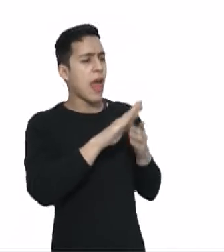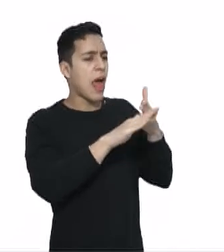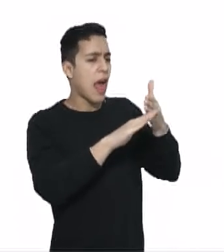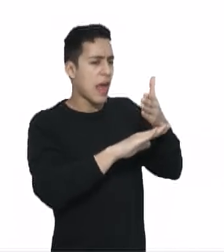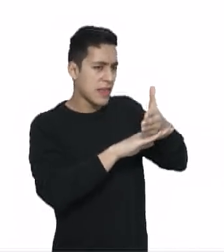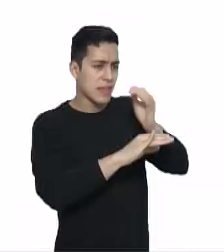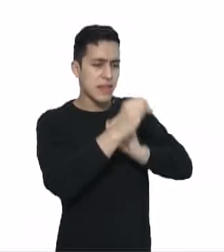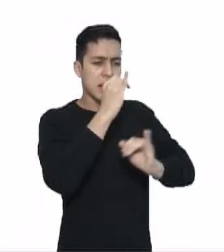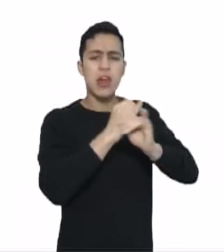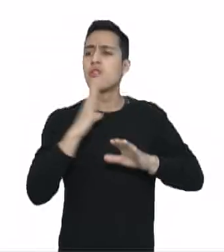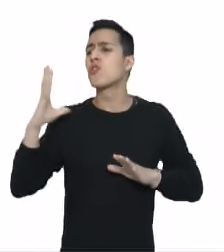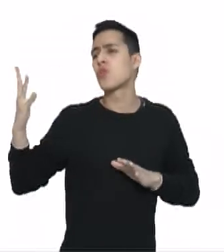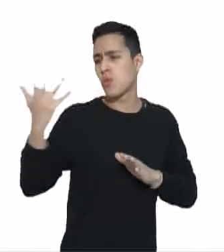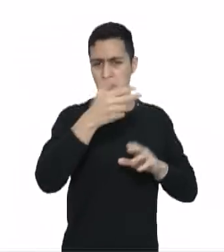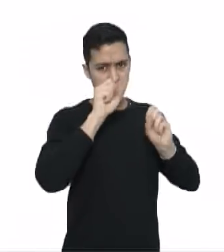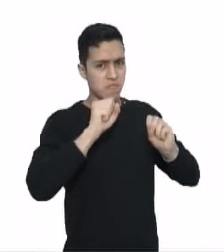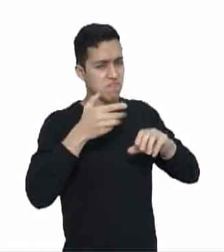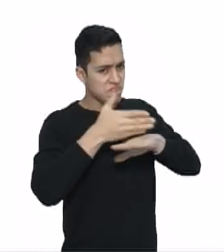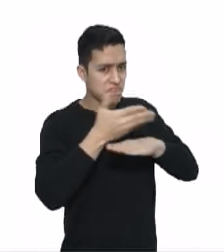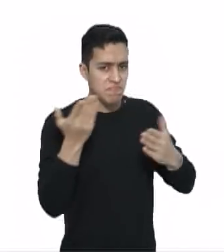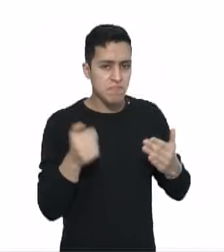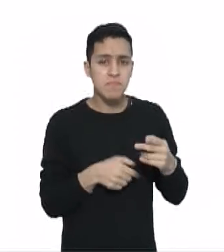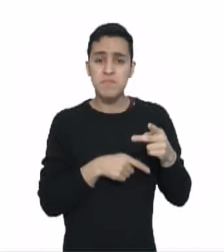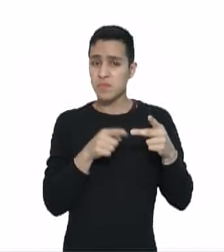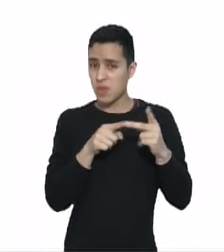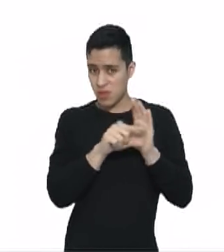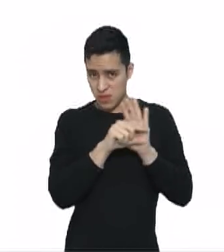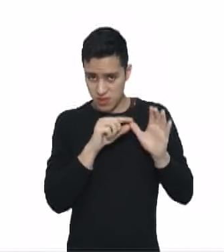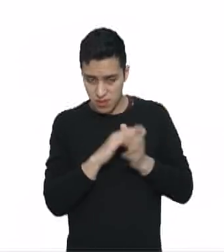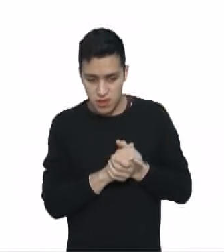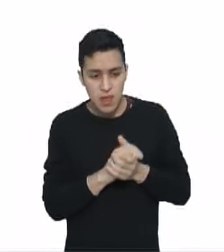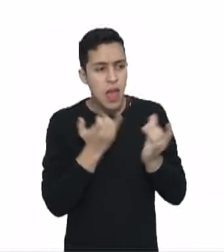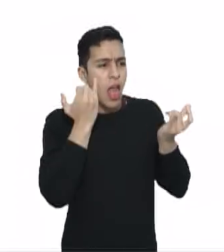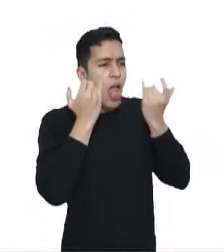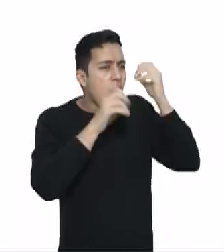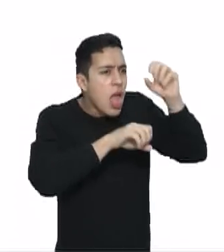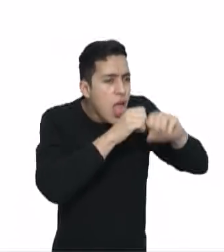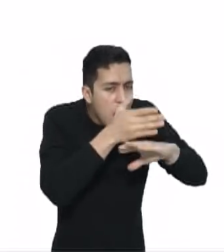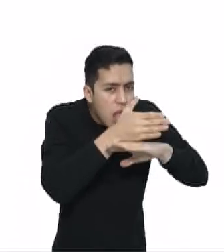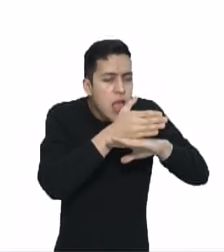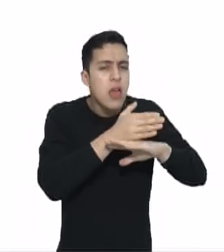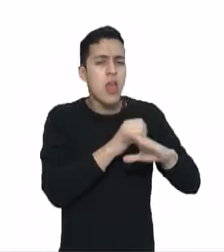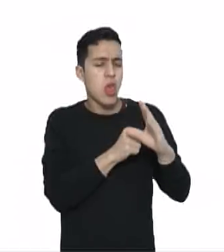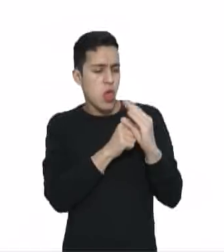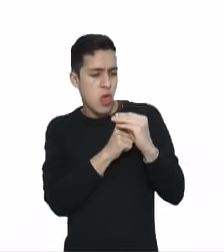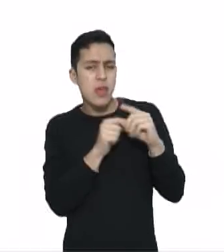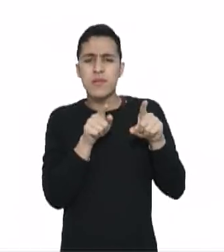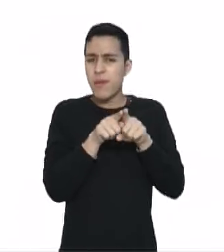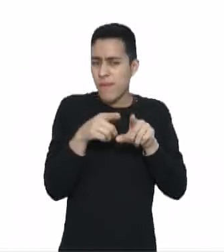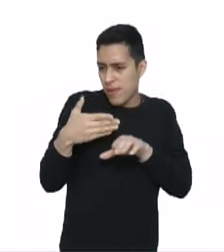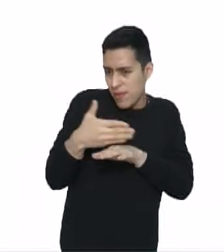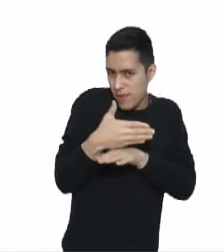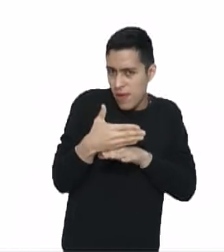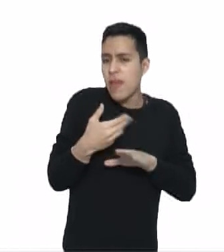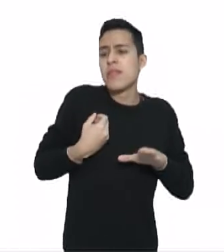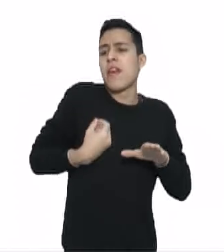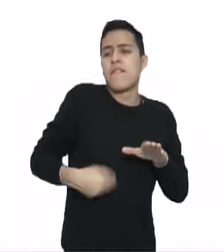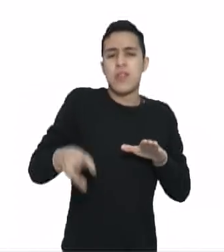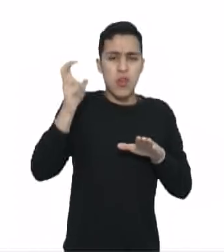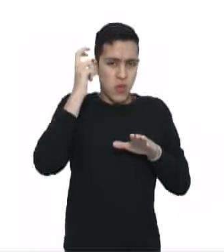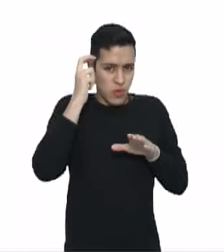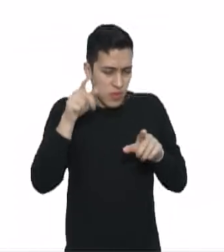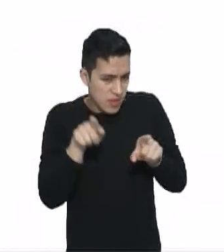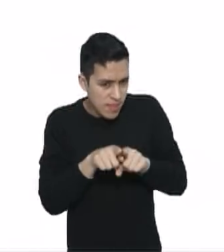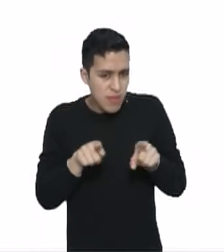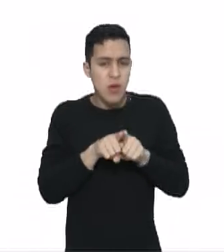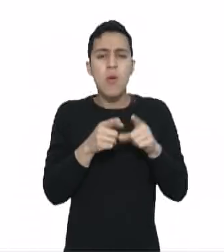internet a todos, inciso 2º, do acesso à informação, ao conhecimento e à participação na vida cultural